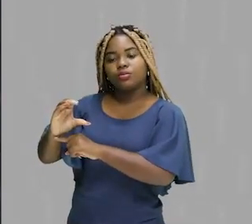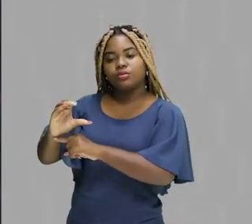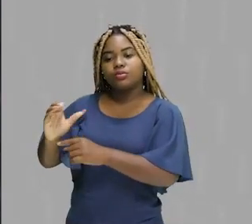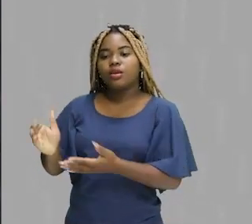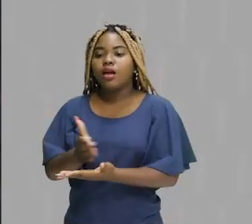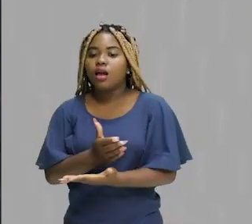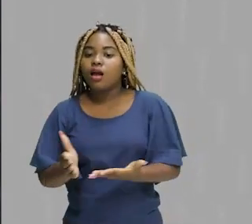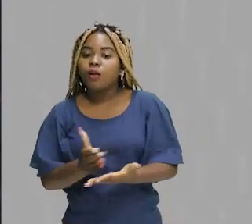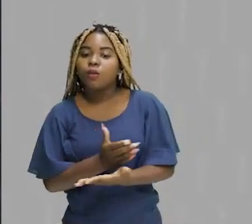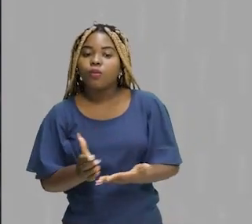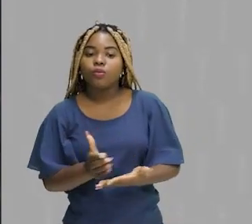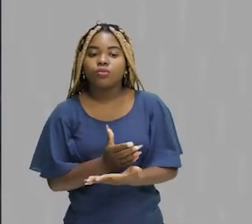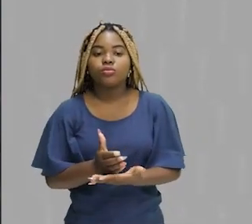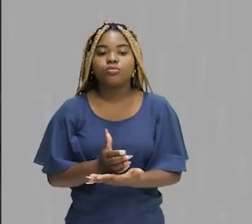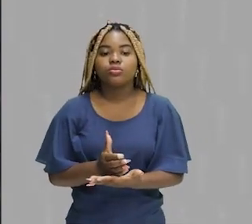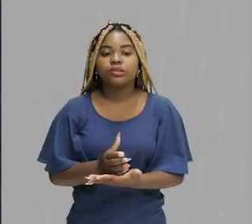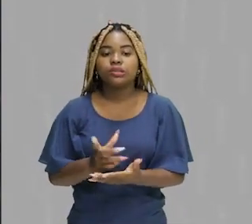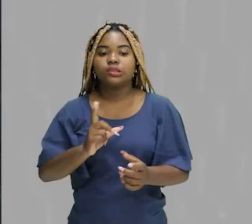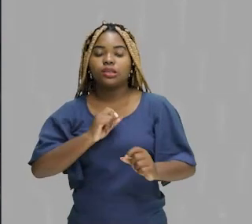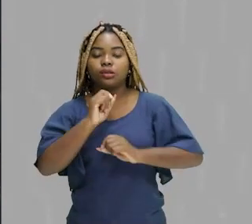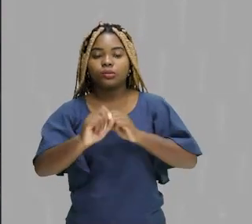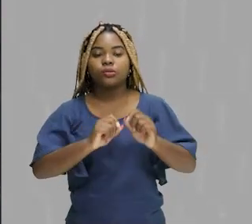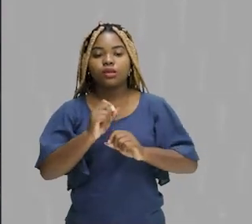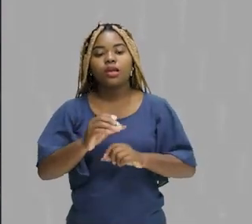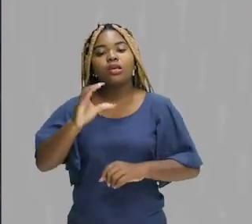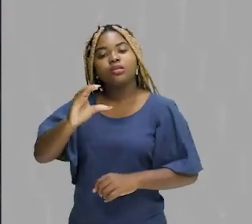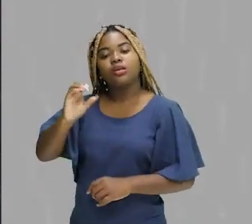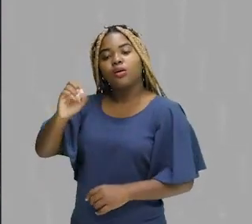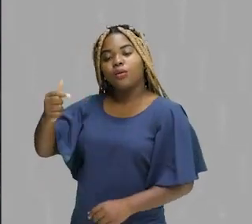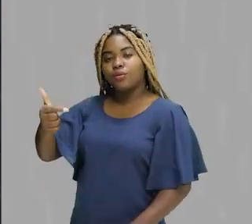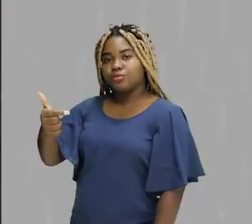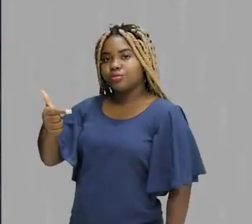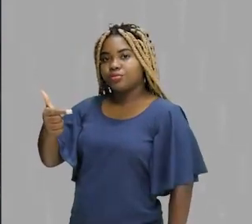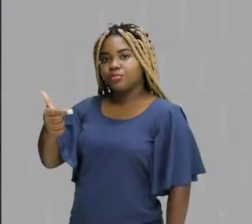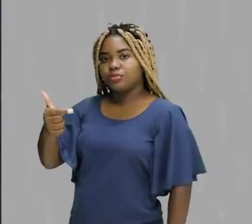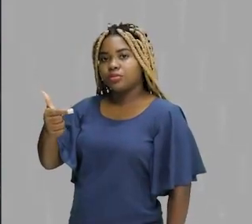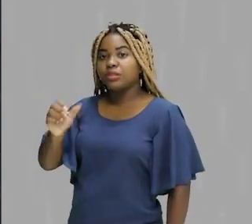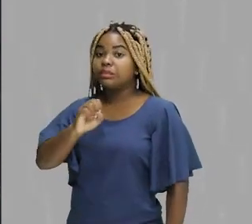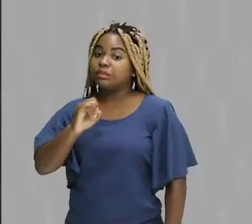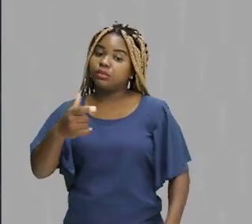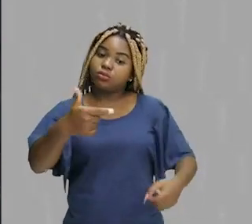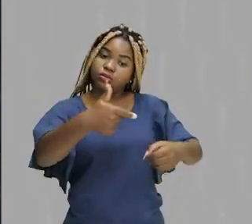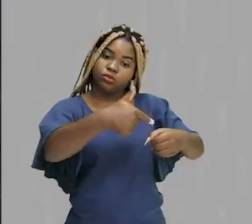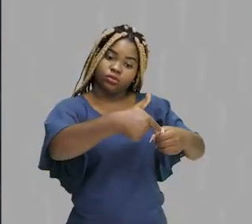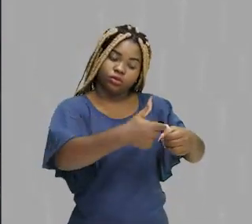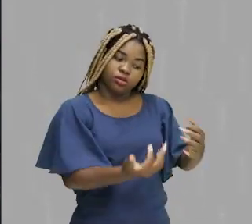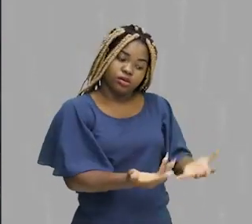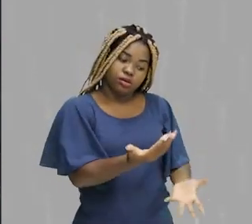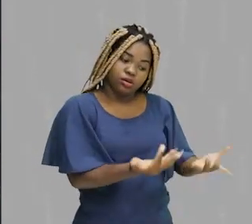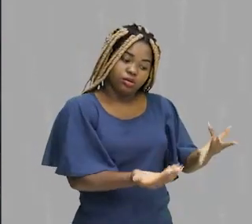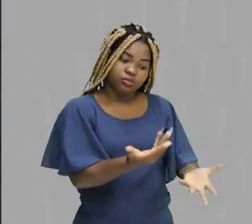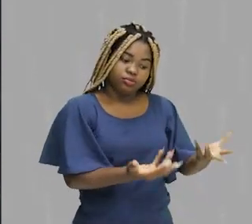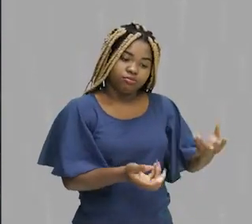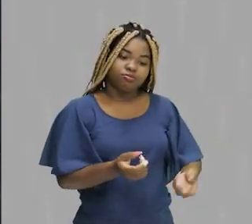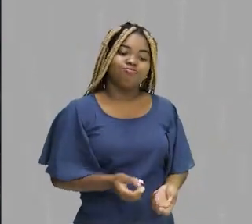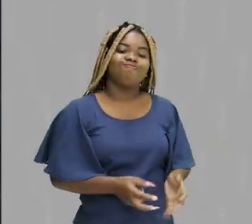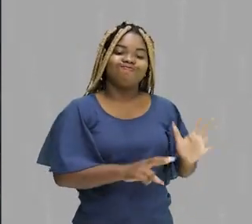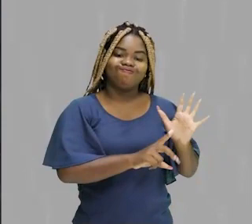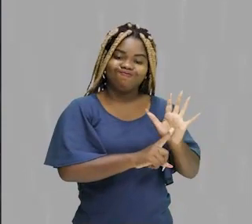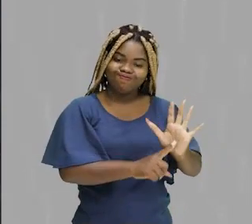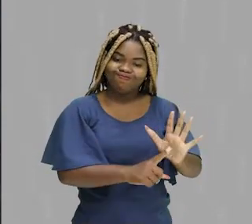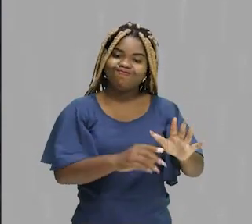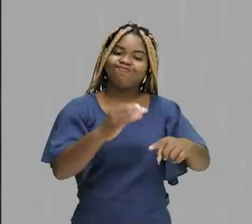produtos obtidos vai ser o CO2. Então, se o combustível que está sendo queimado, ele apresenta